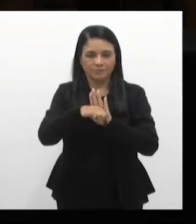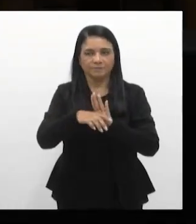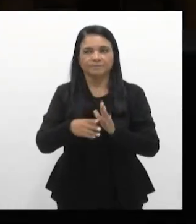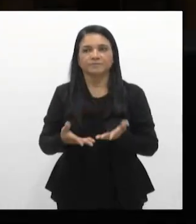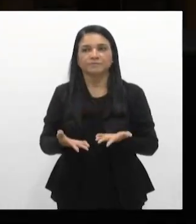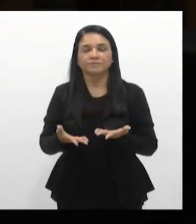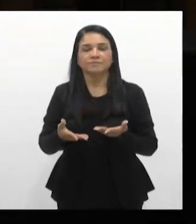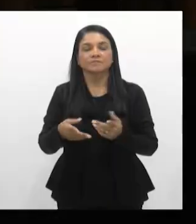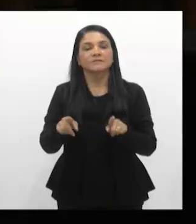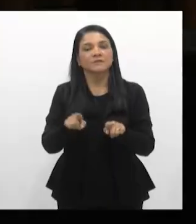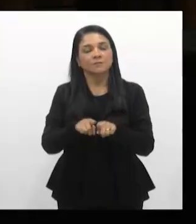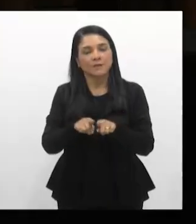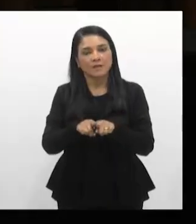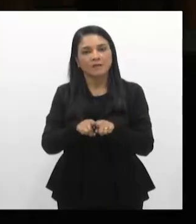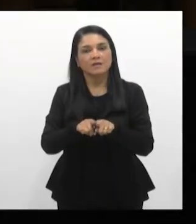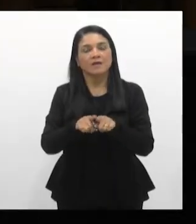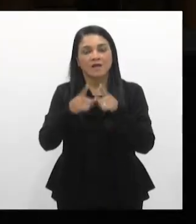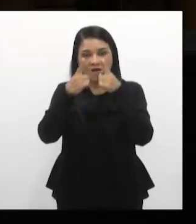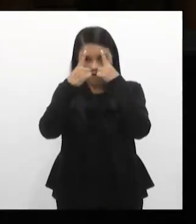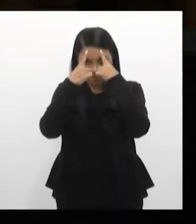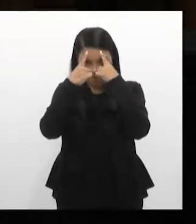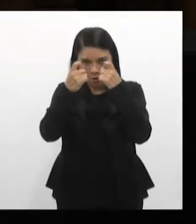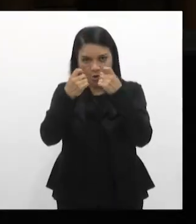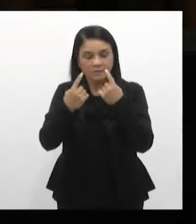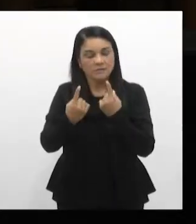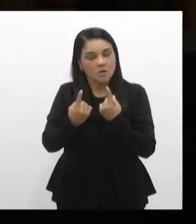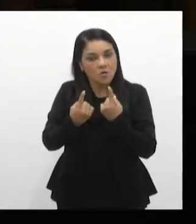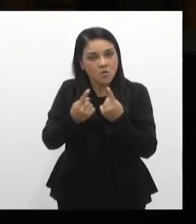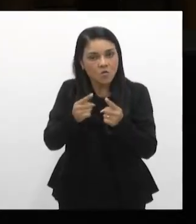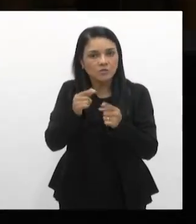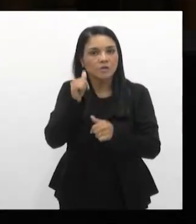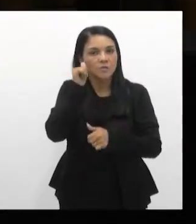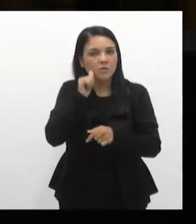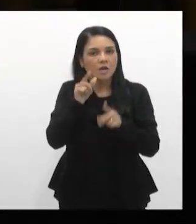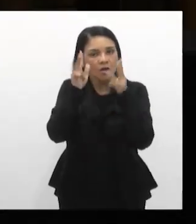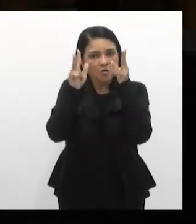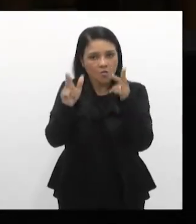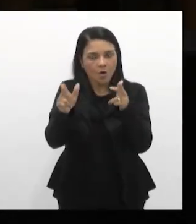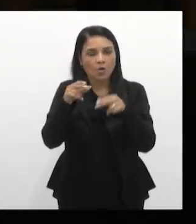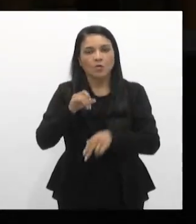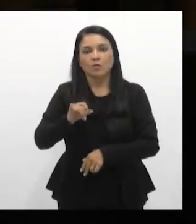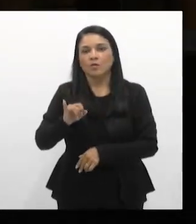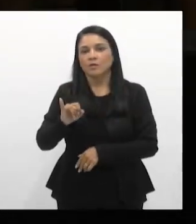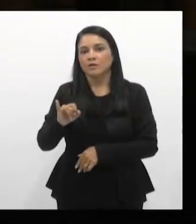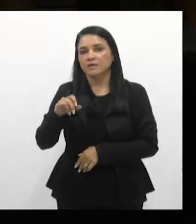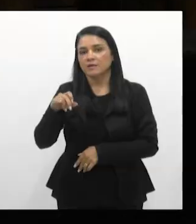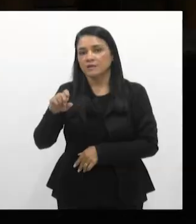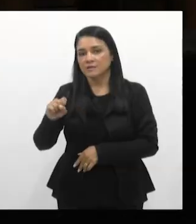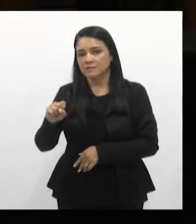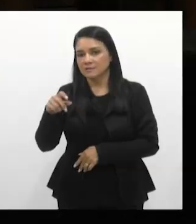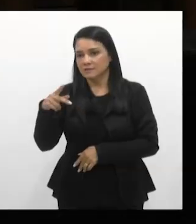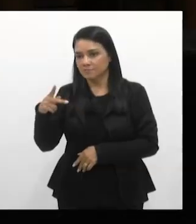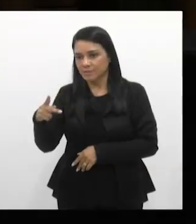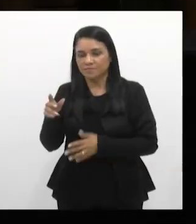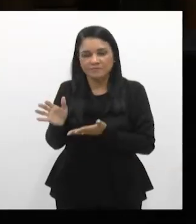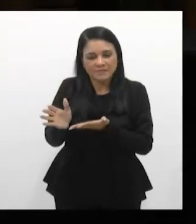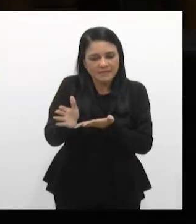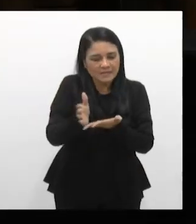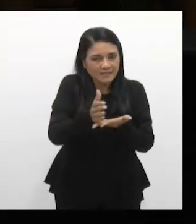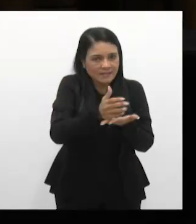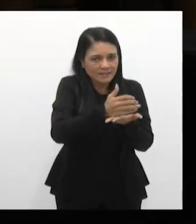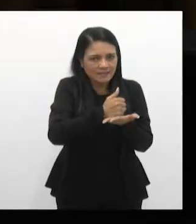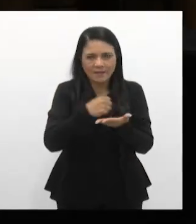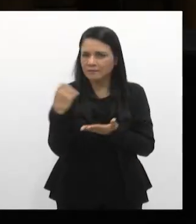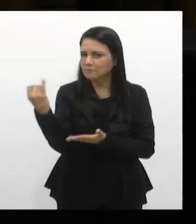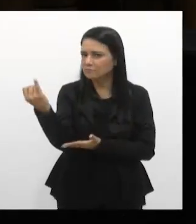em relação à violência contra a mulher, porque o ISP produz, por exemplo, dados